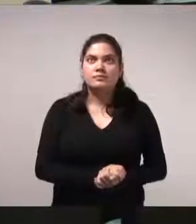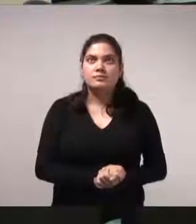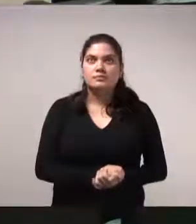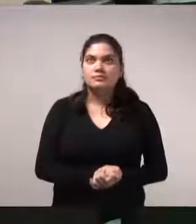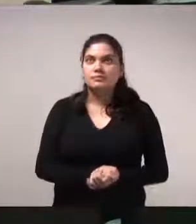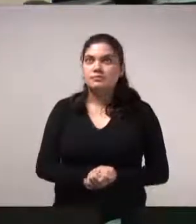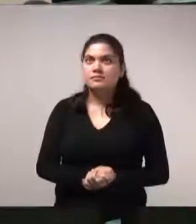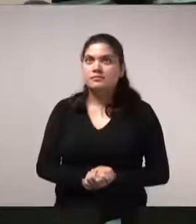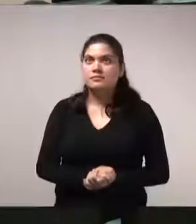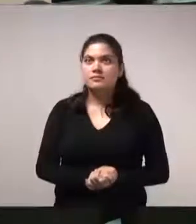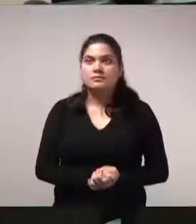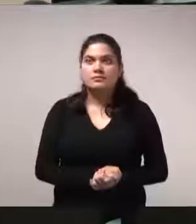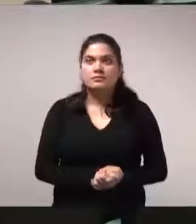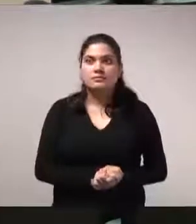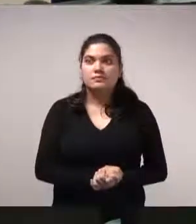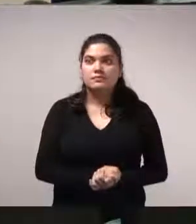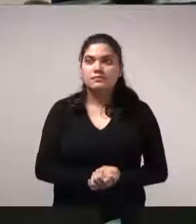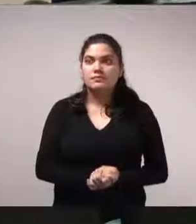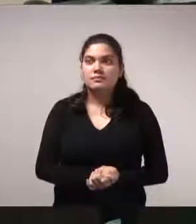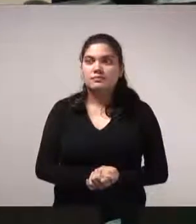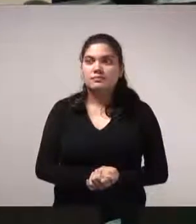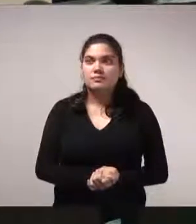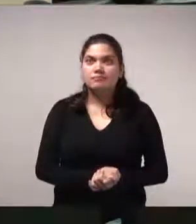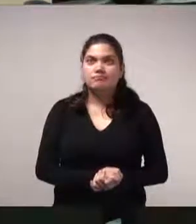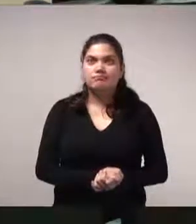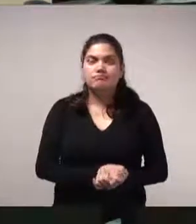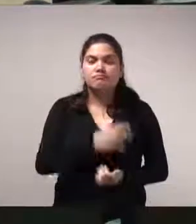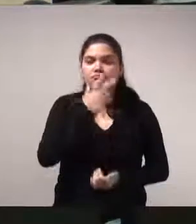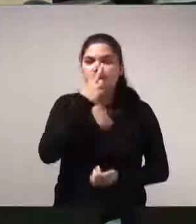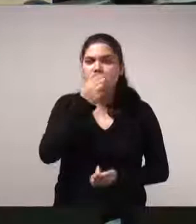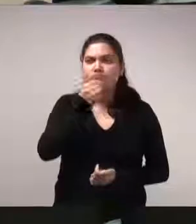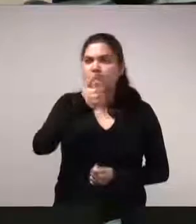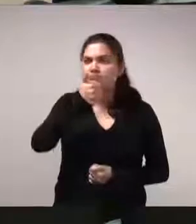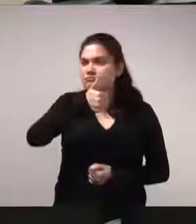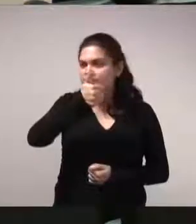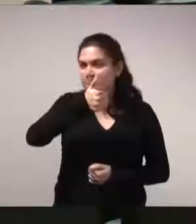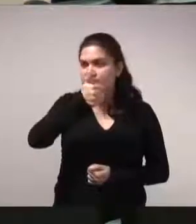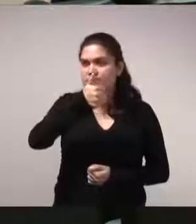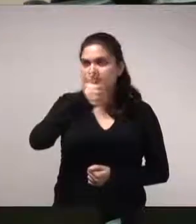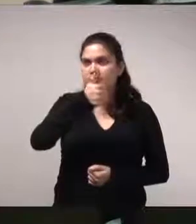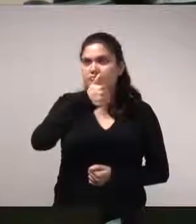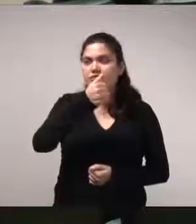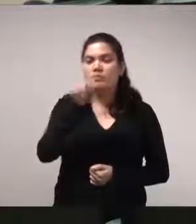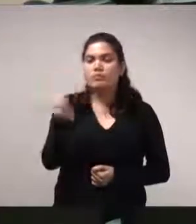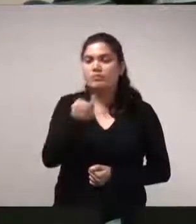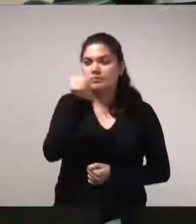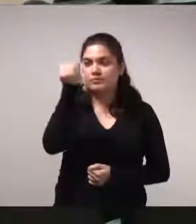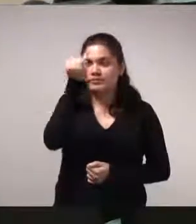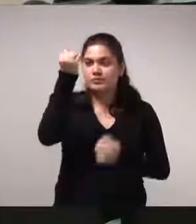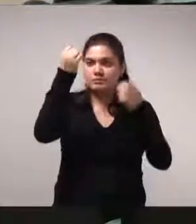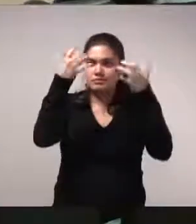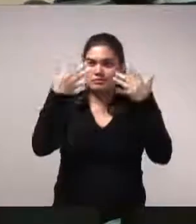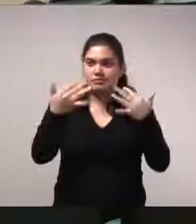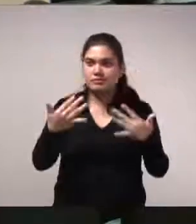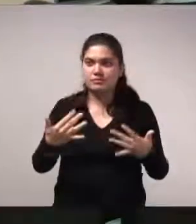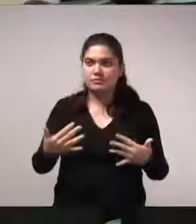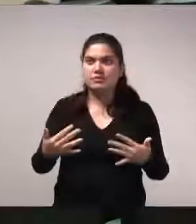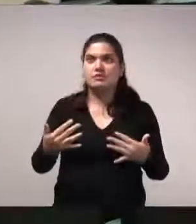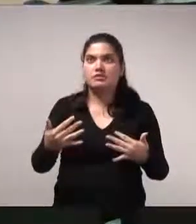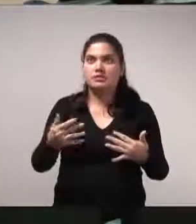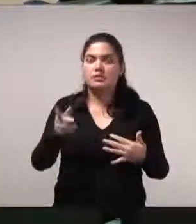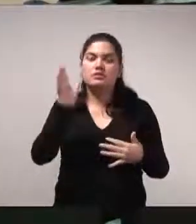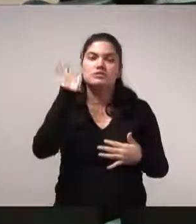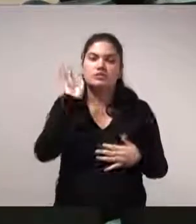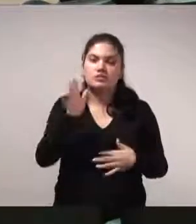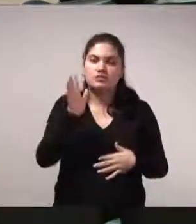Bem, acho que o primeiro ponto que é importante colocar é lembrar, acho que essa estatística já foi